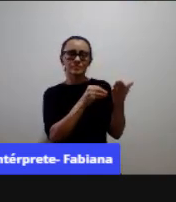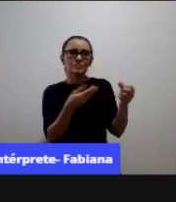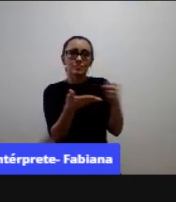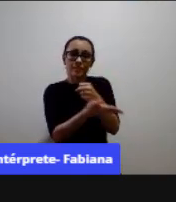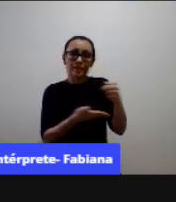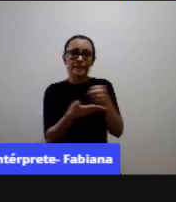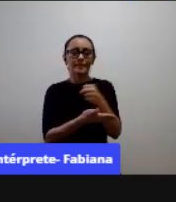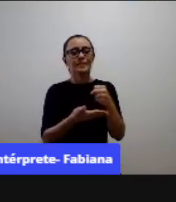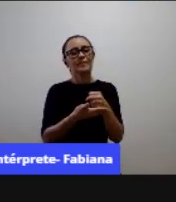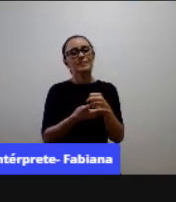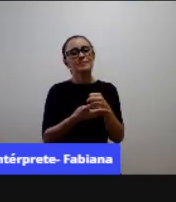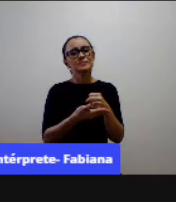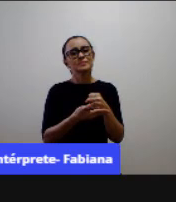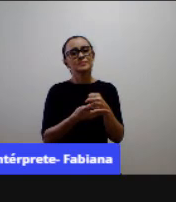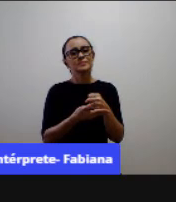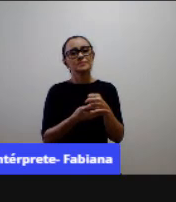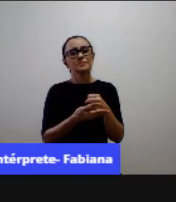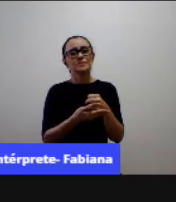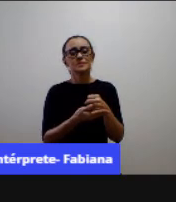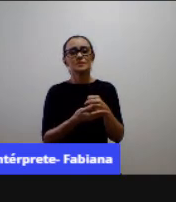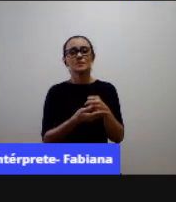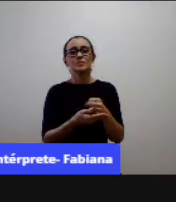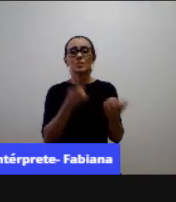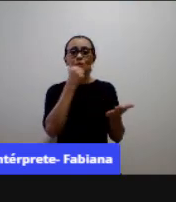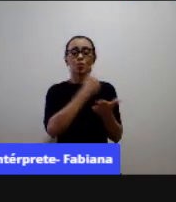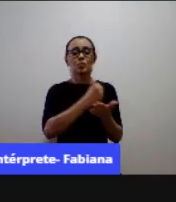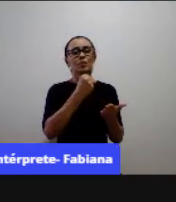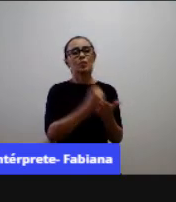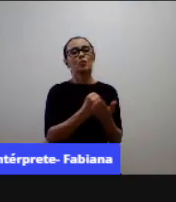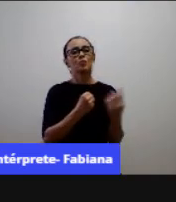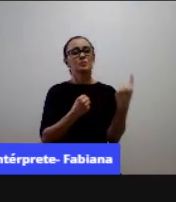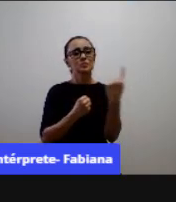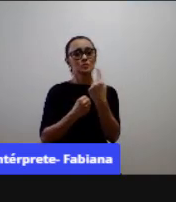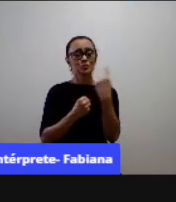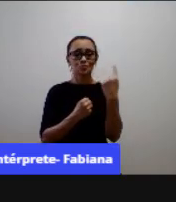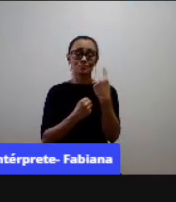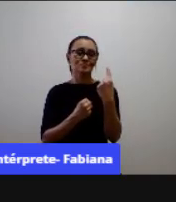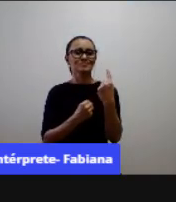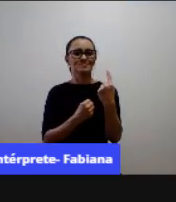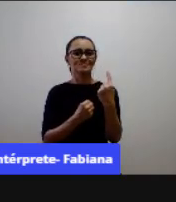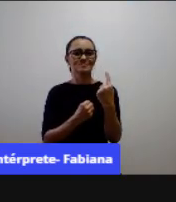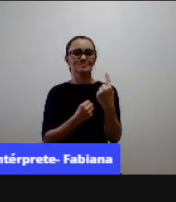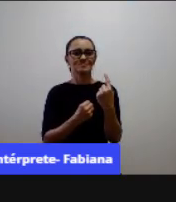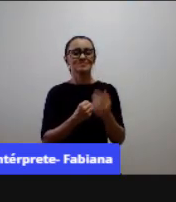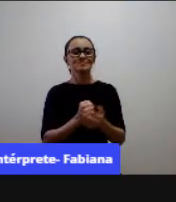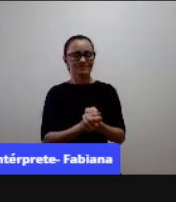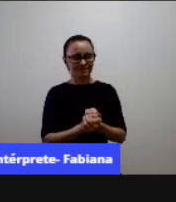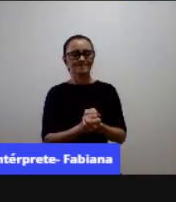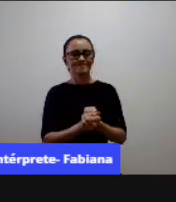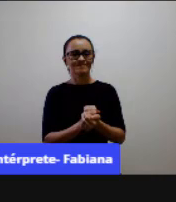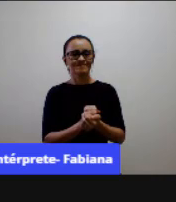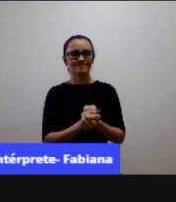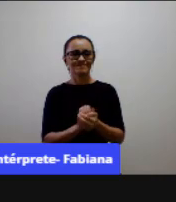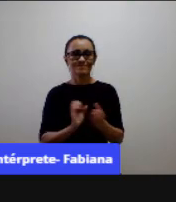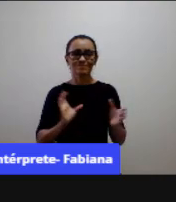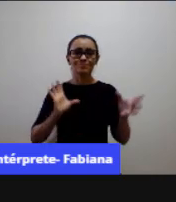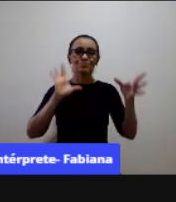são um único documento. Então, eles são etapas de um único documento. Nós